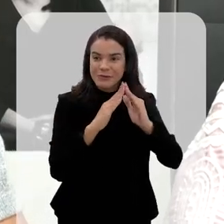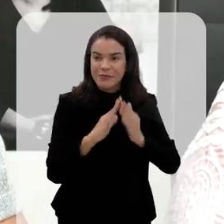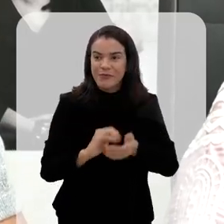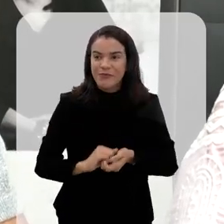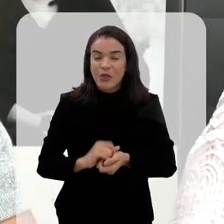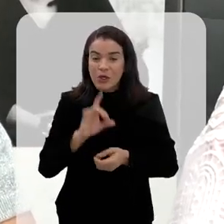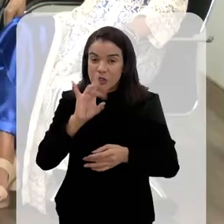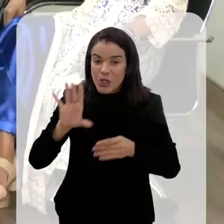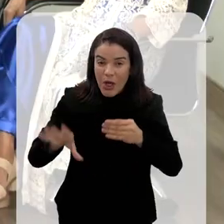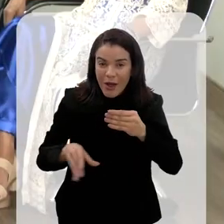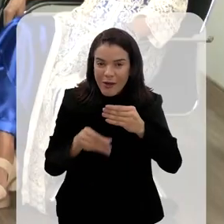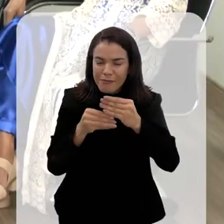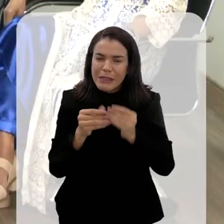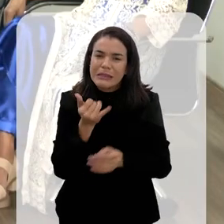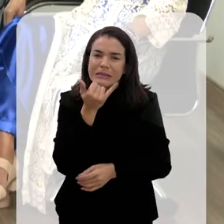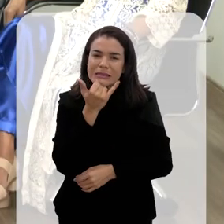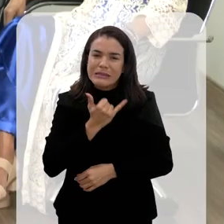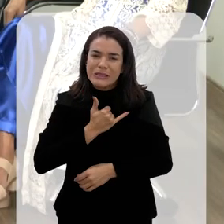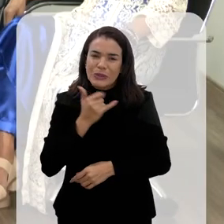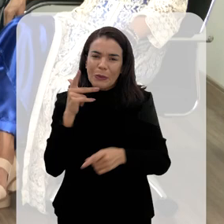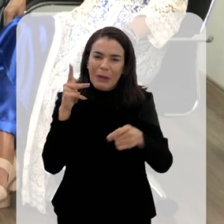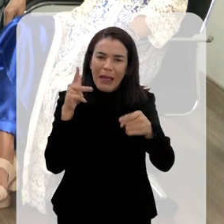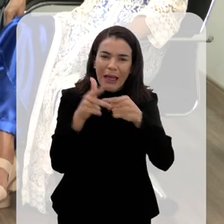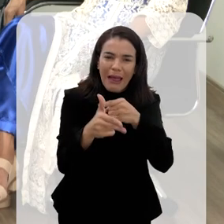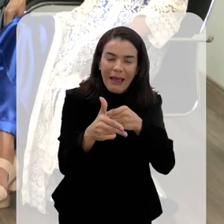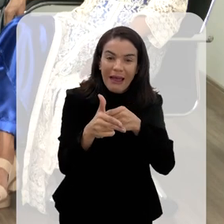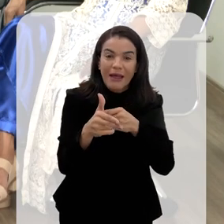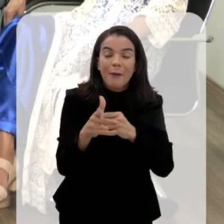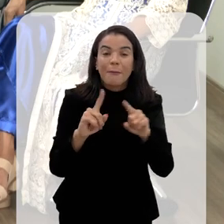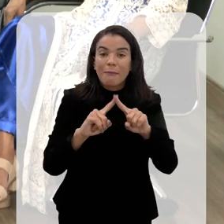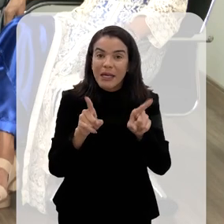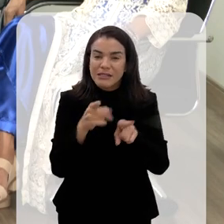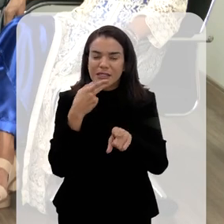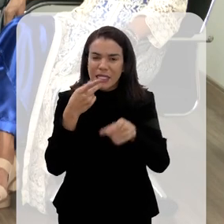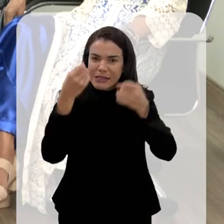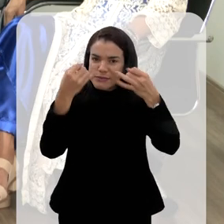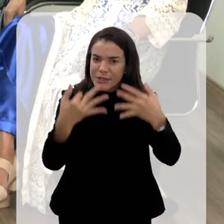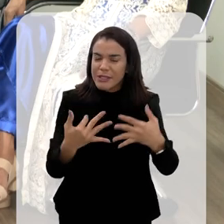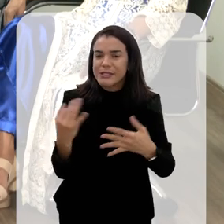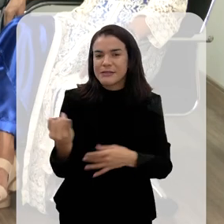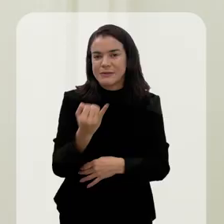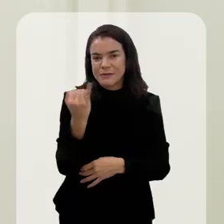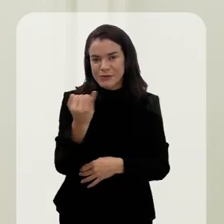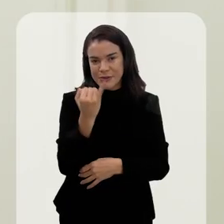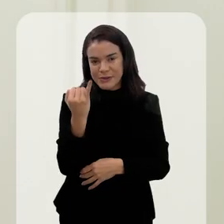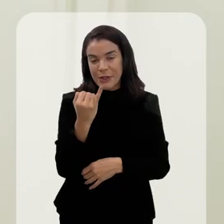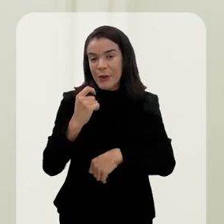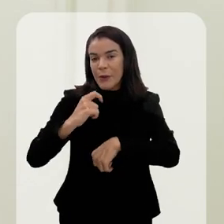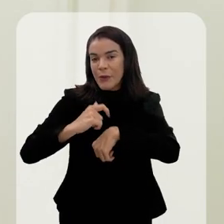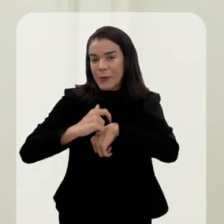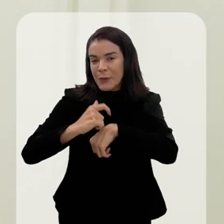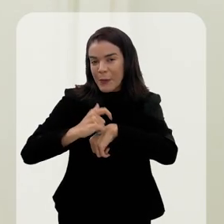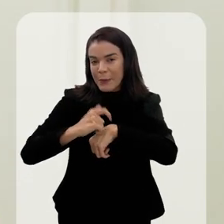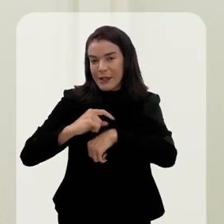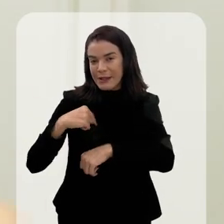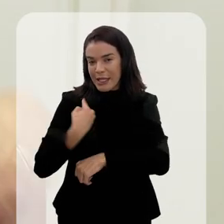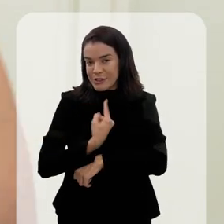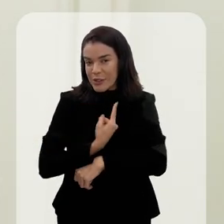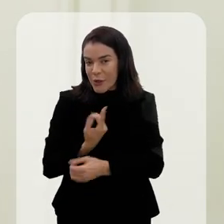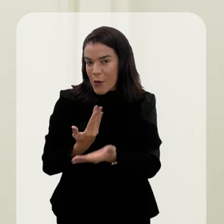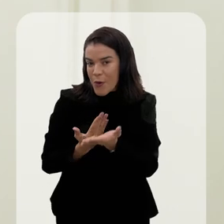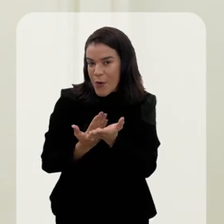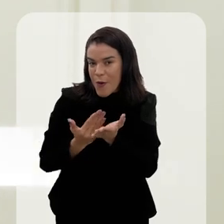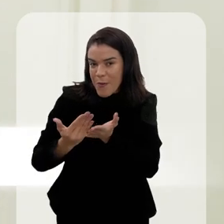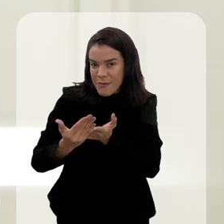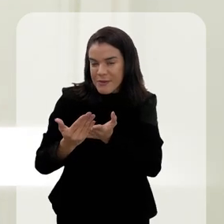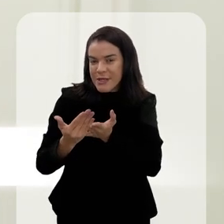Doutora Tatiana, só complementando, desculpa interromper você, Luzia, mas isso que você está trazendo é muito importante. No momento em que